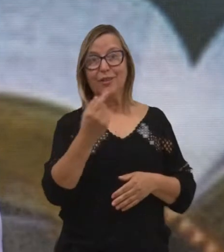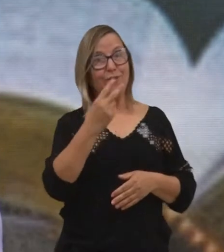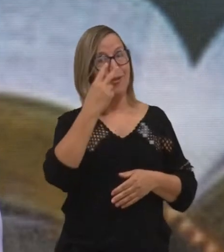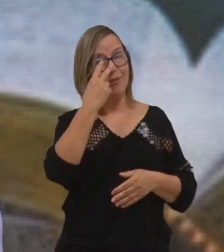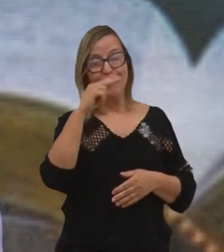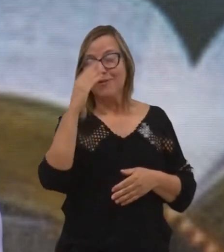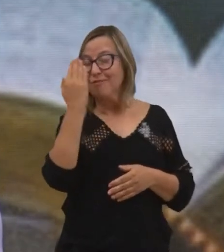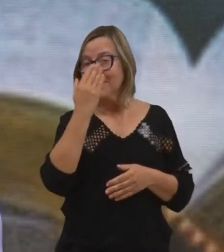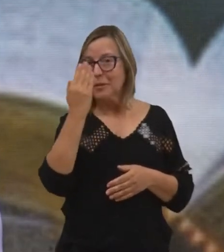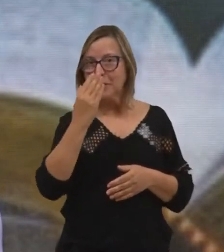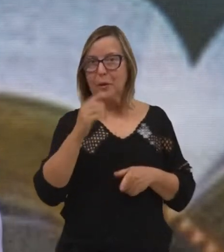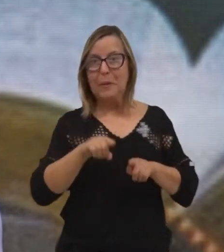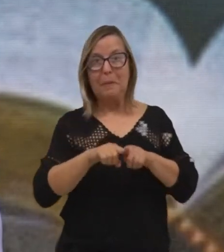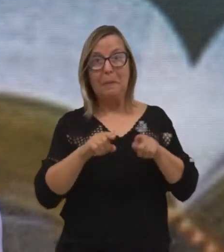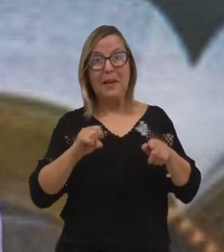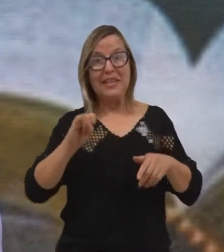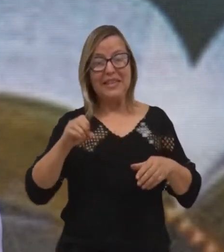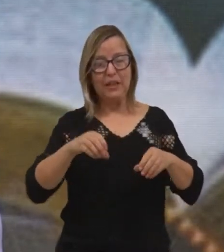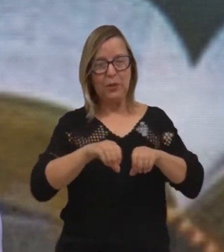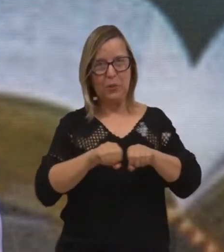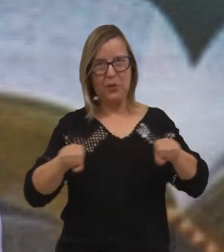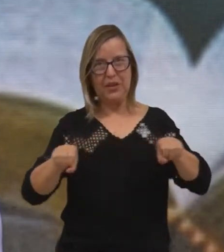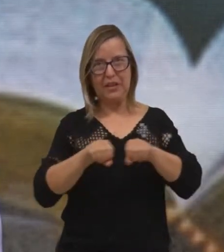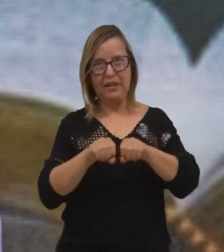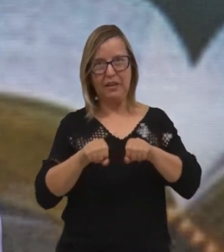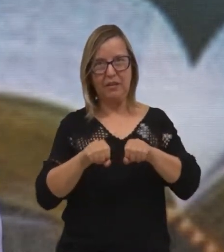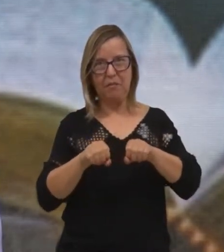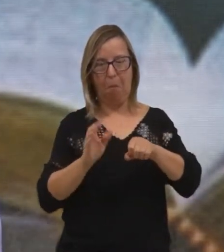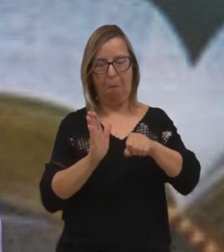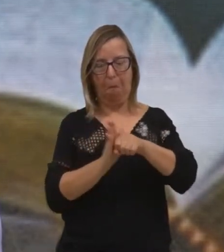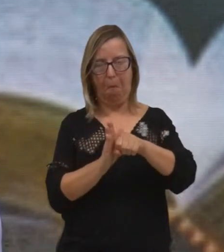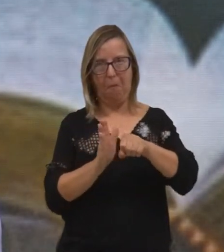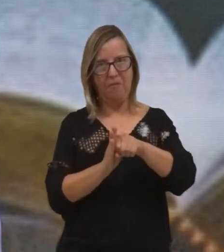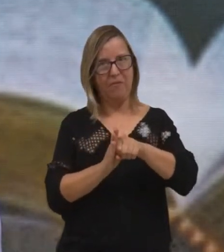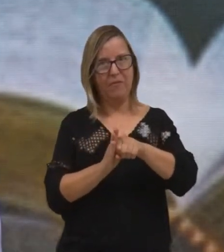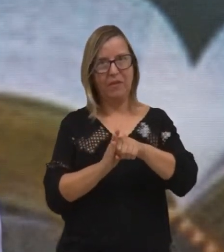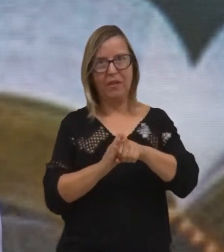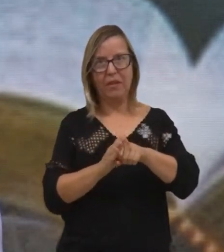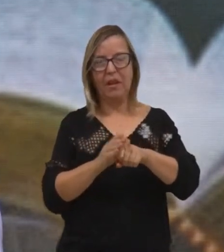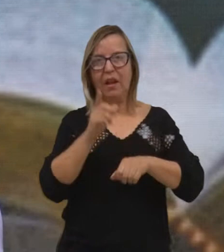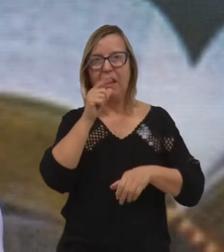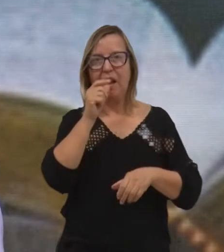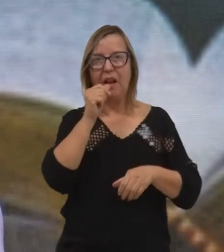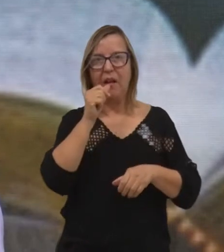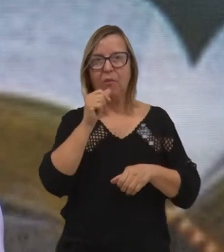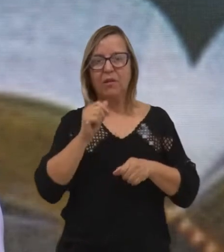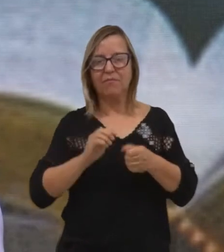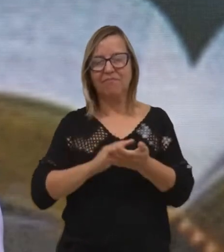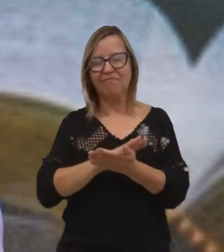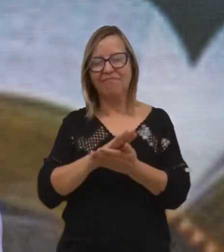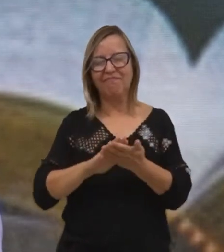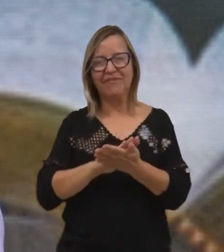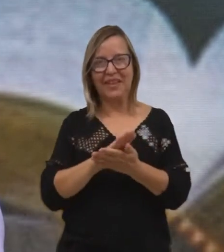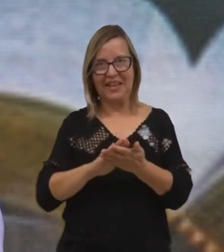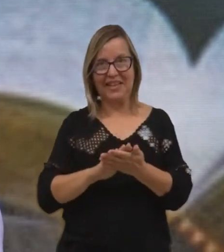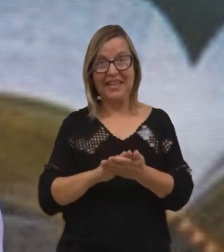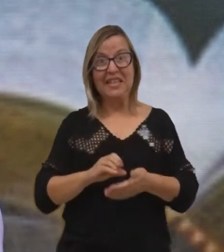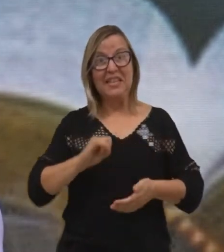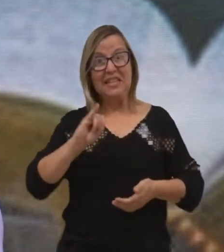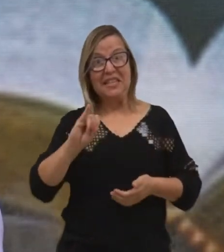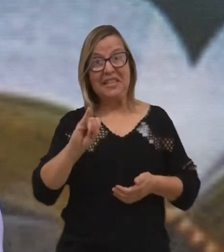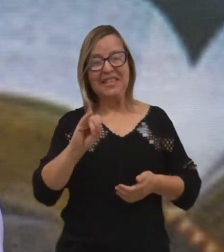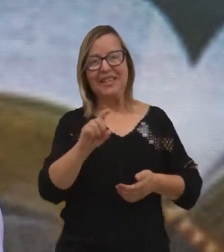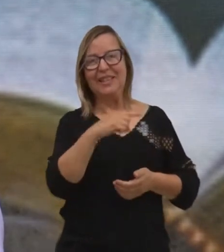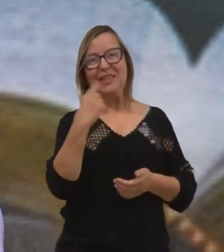entupido, a água não correrá, não fluirá como deve. Se as nossas